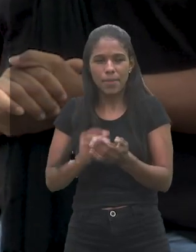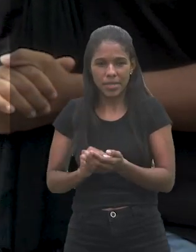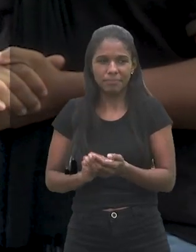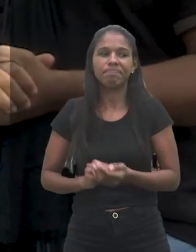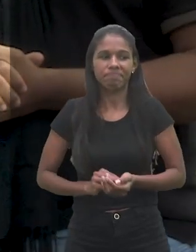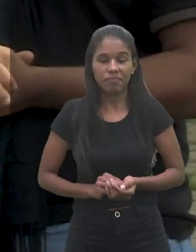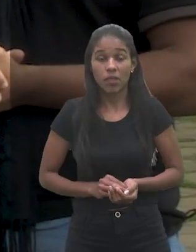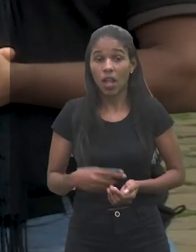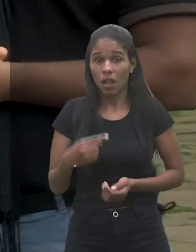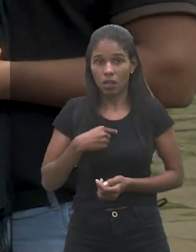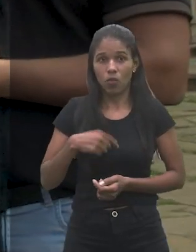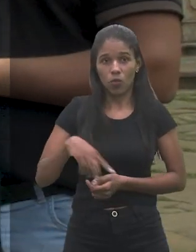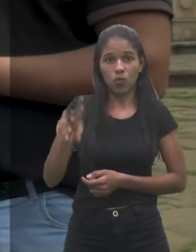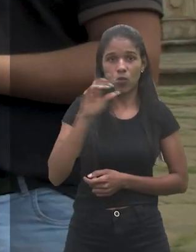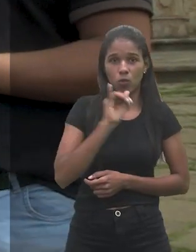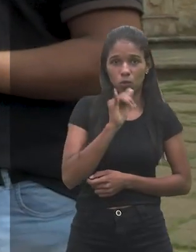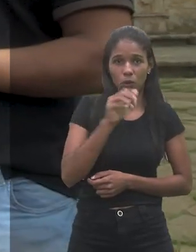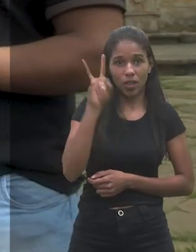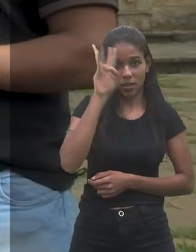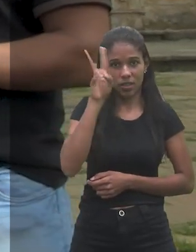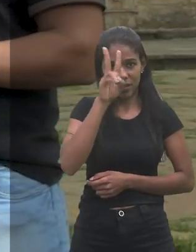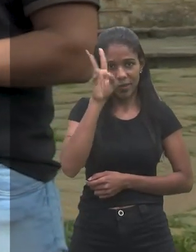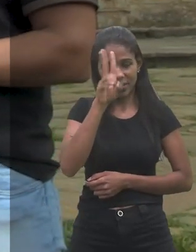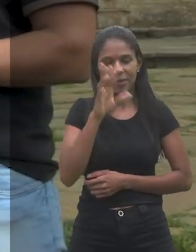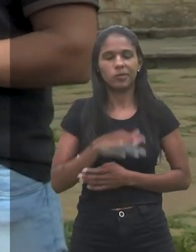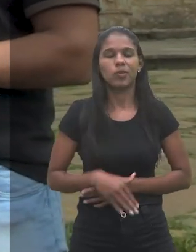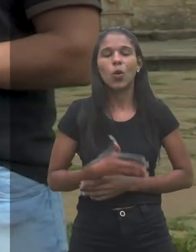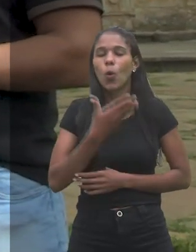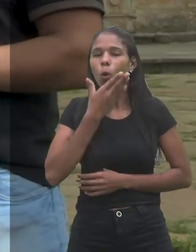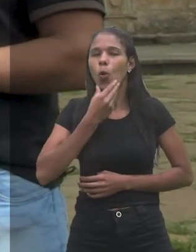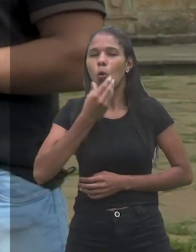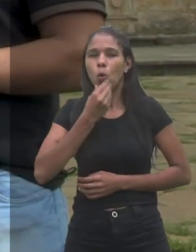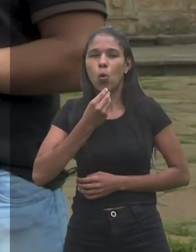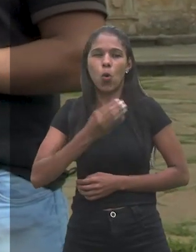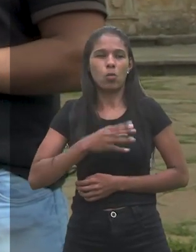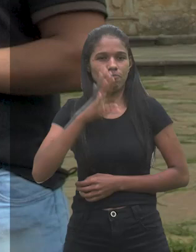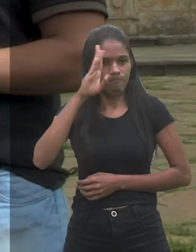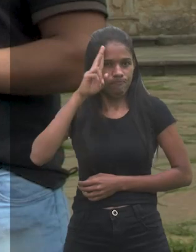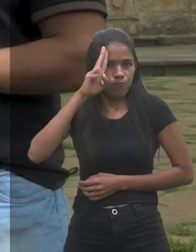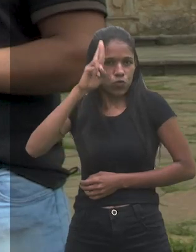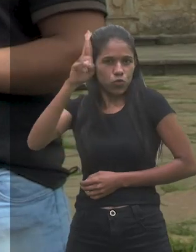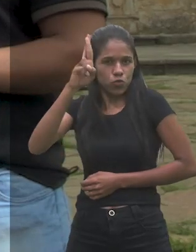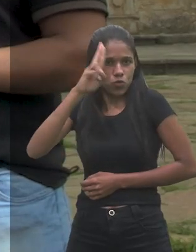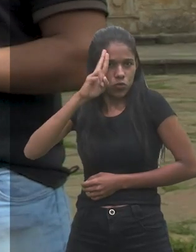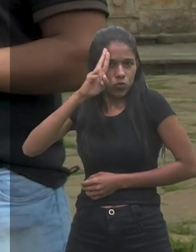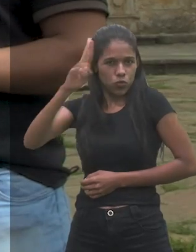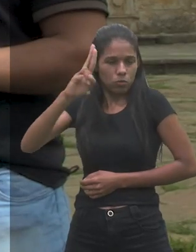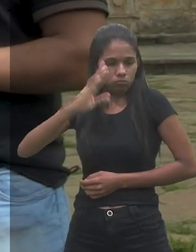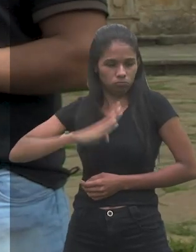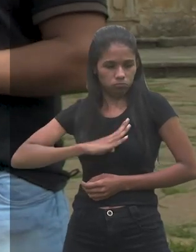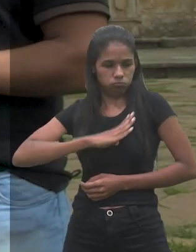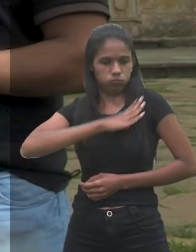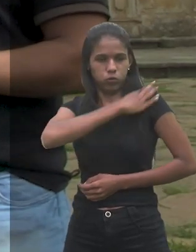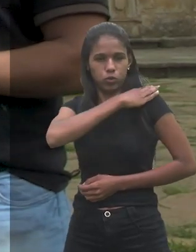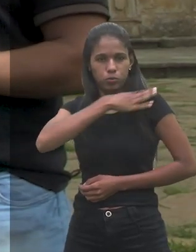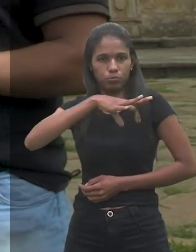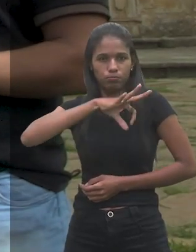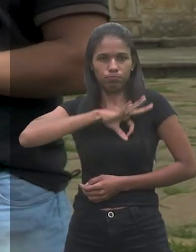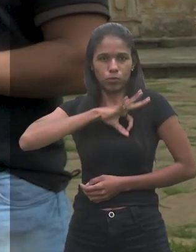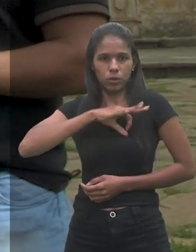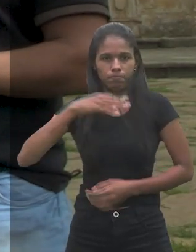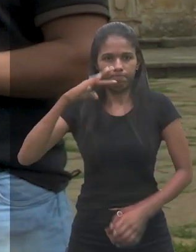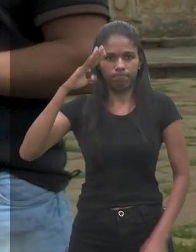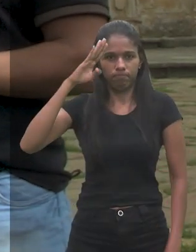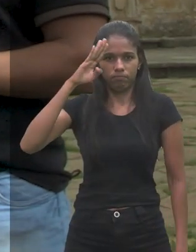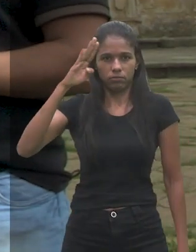o centurião e era uma peça-chave dentro do Palácio do Governador. Só que